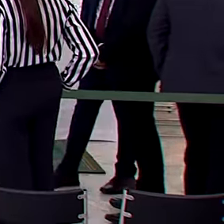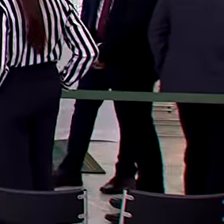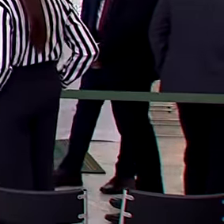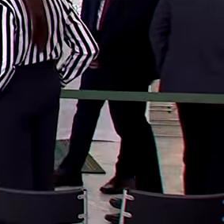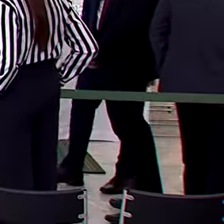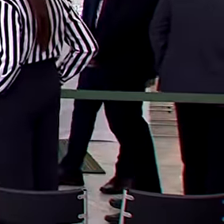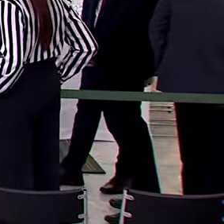Obrigado.